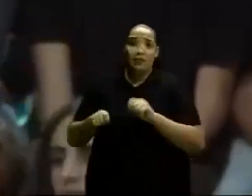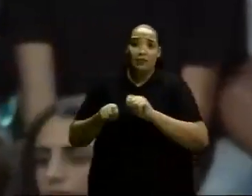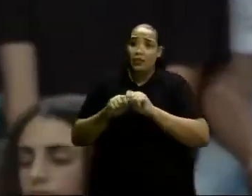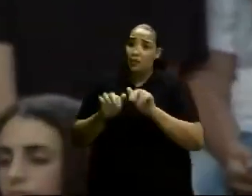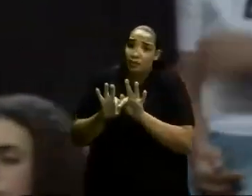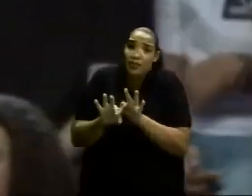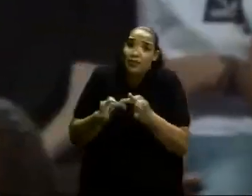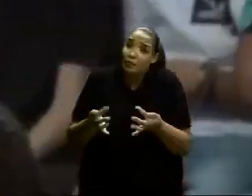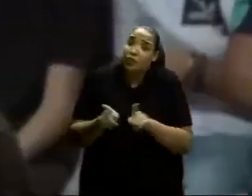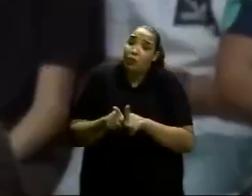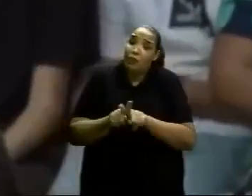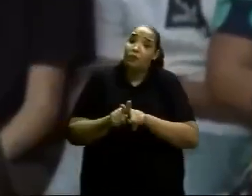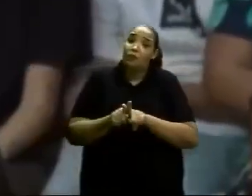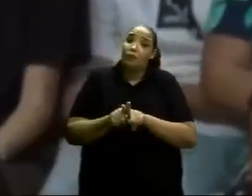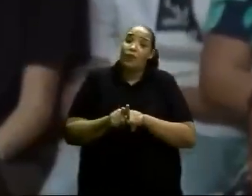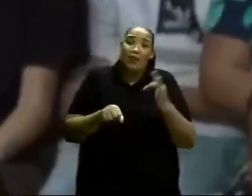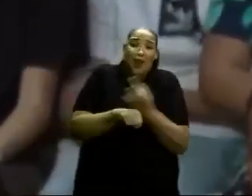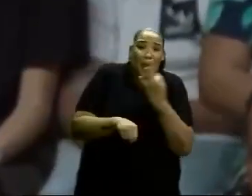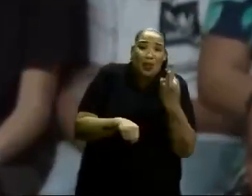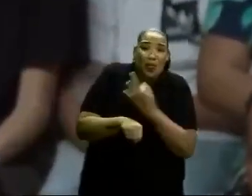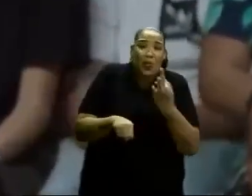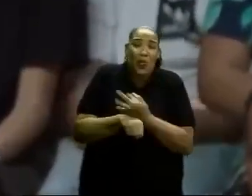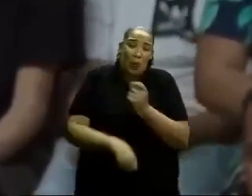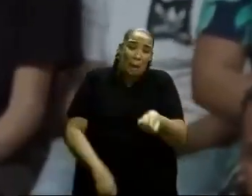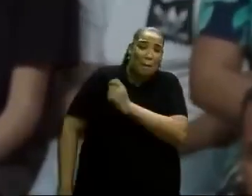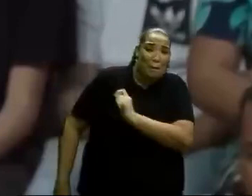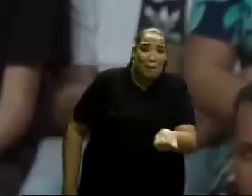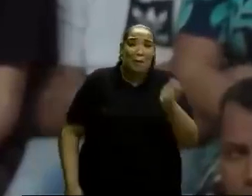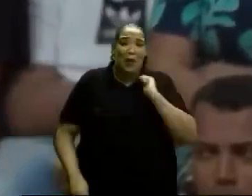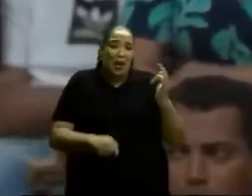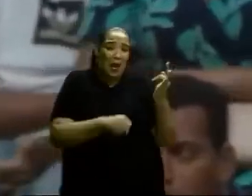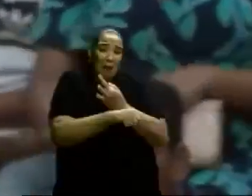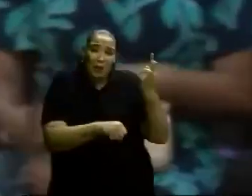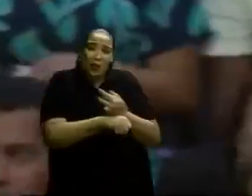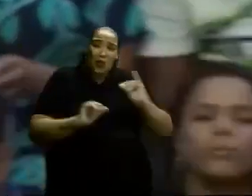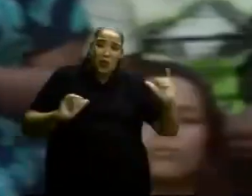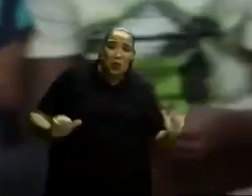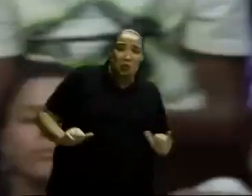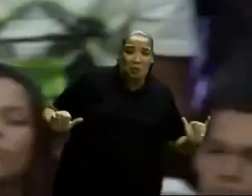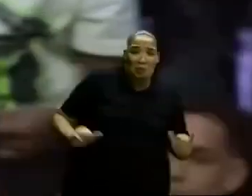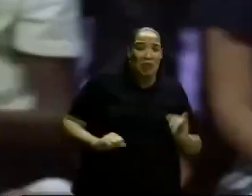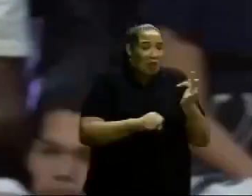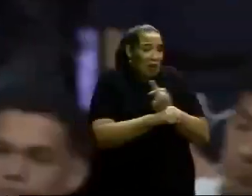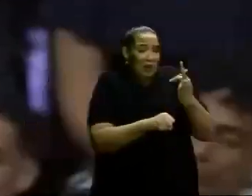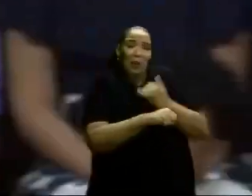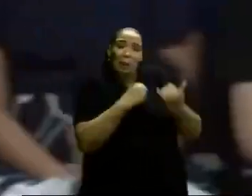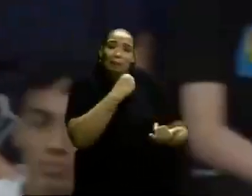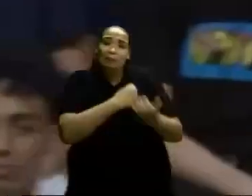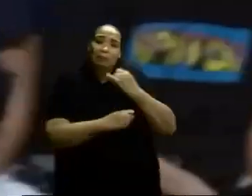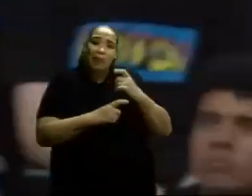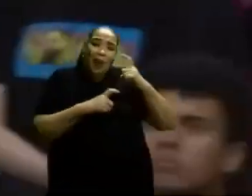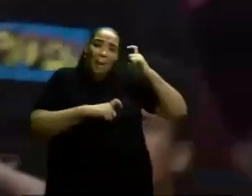pequenas. Você aguentou o açoite, aguentou a cusparada, aguentou rejeição, traição, abuso,